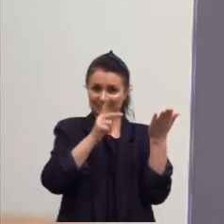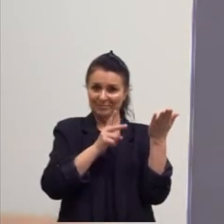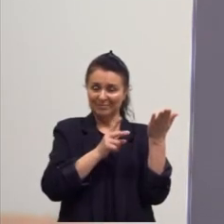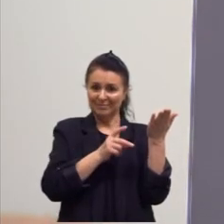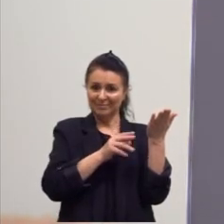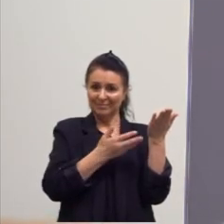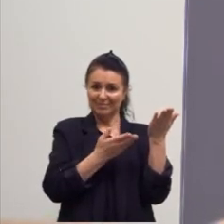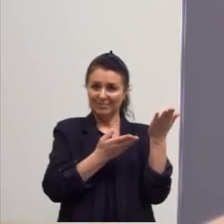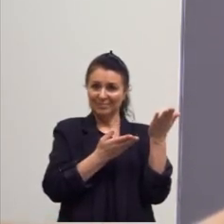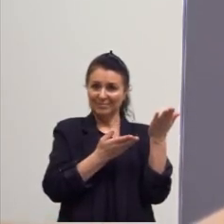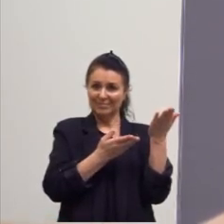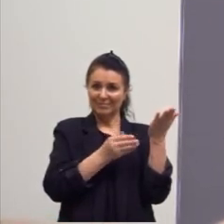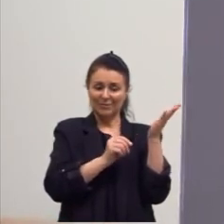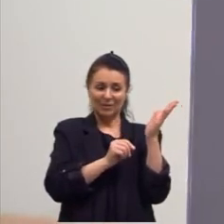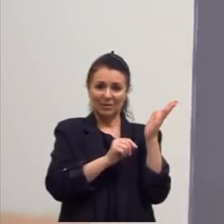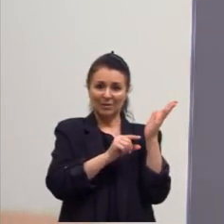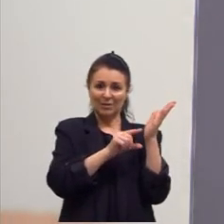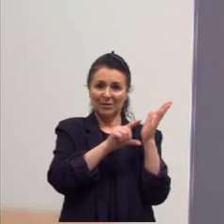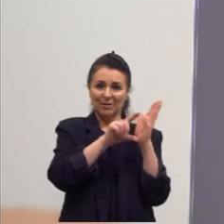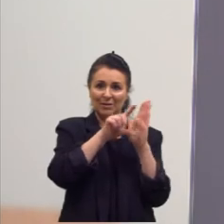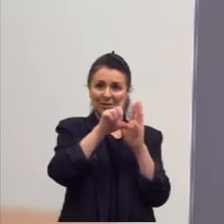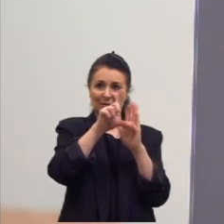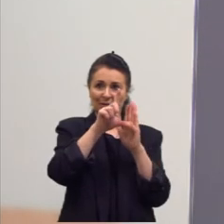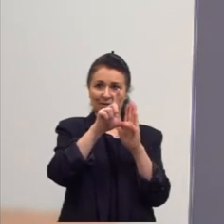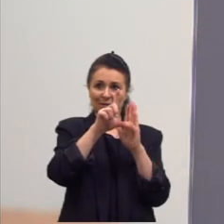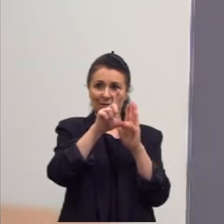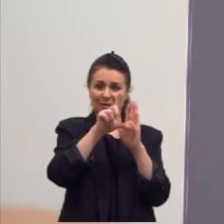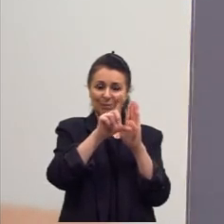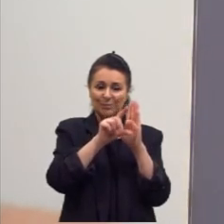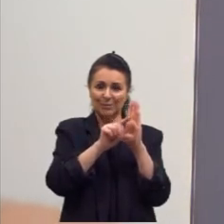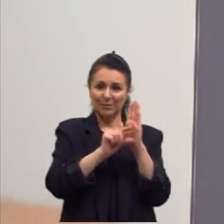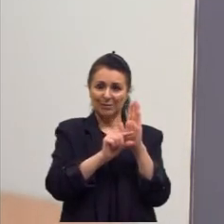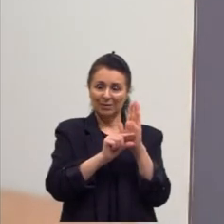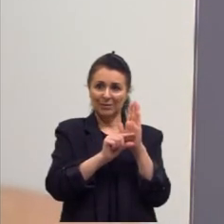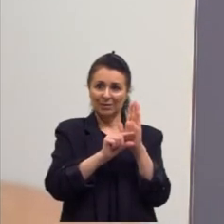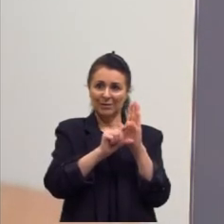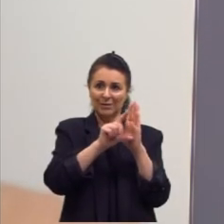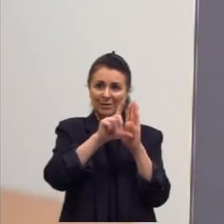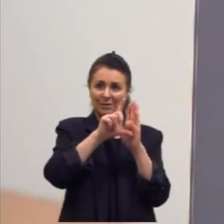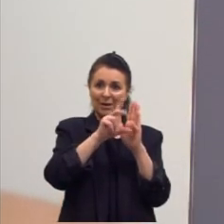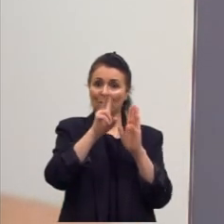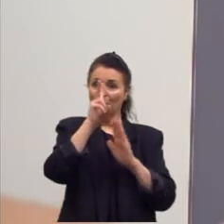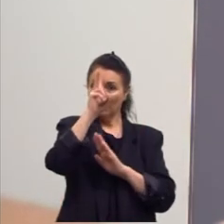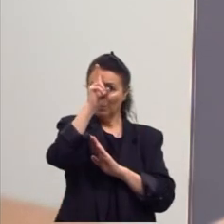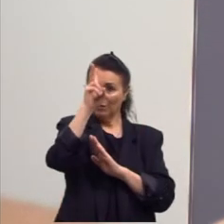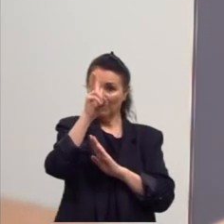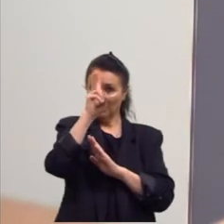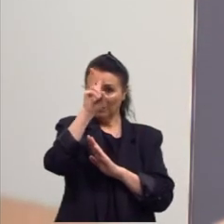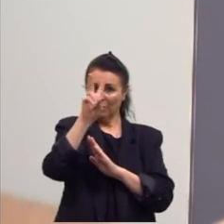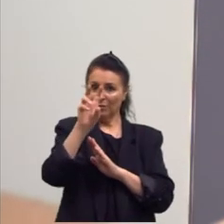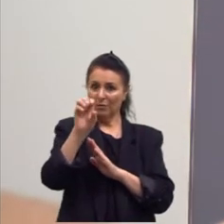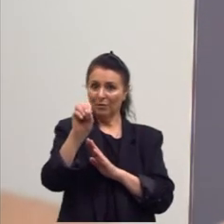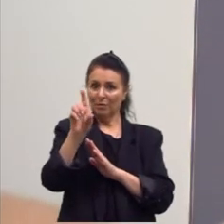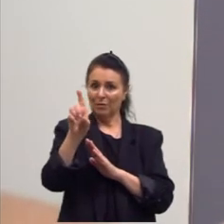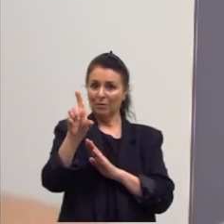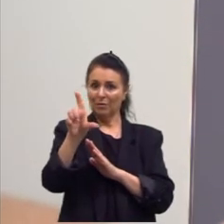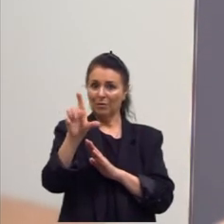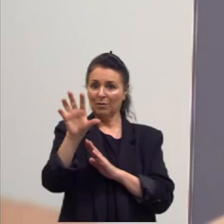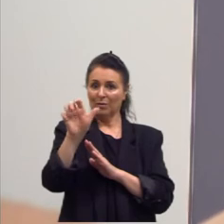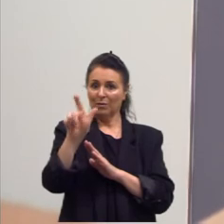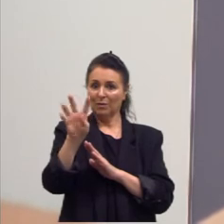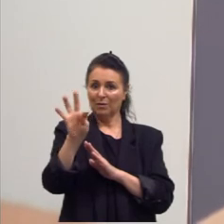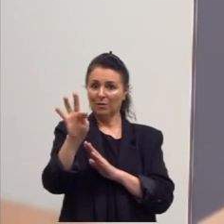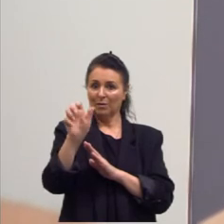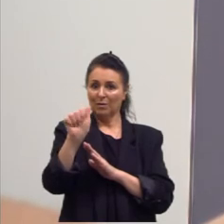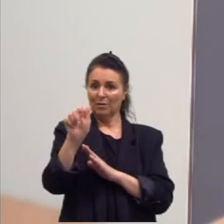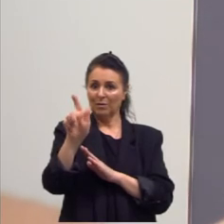eu vejo ela aumentou de tamanho tá vendo o aumento aqui seria uma certa forma da gente ao invés de fazer